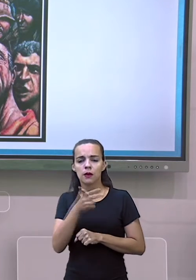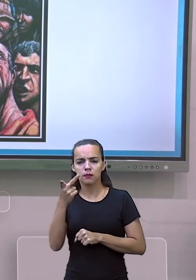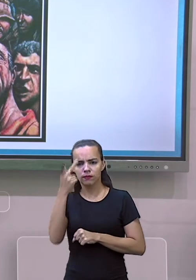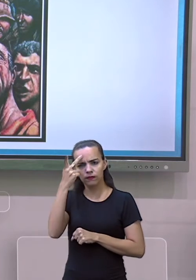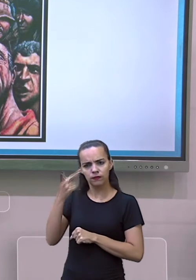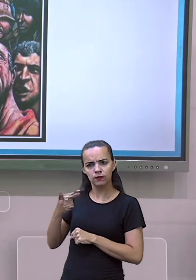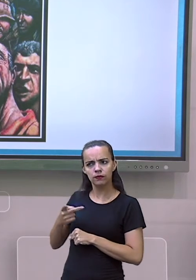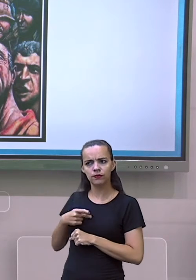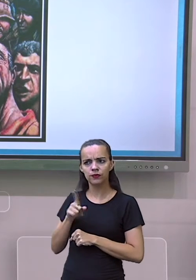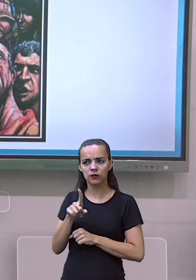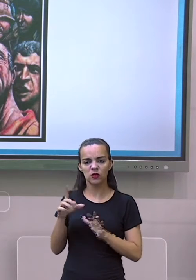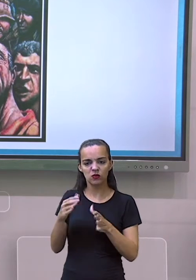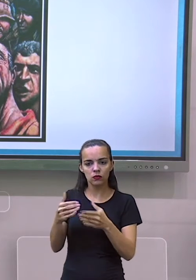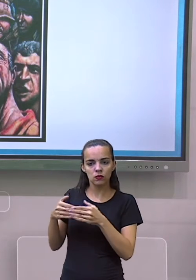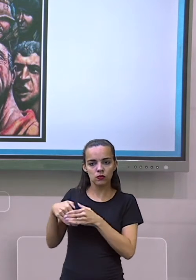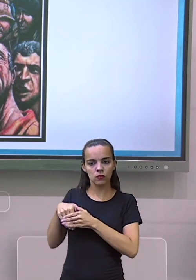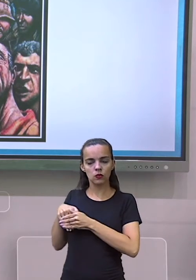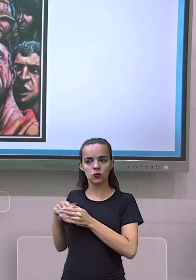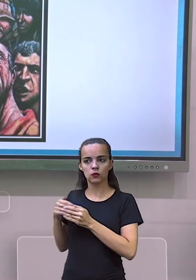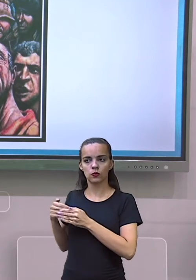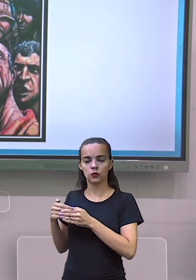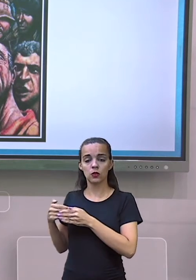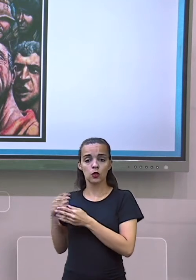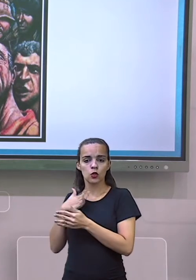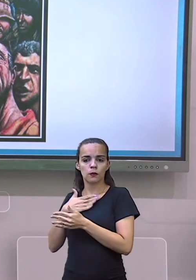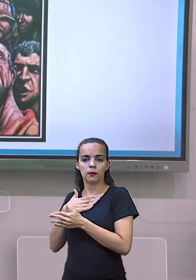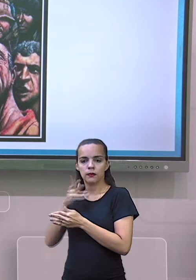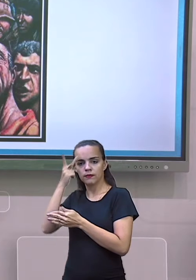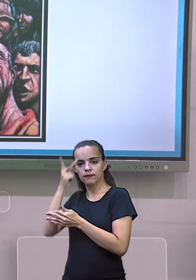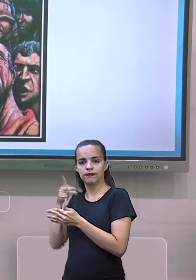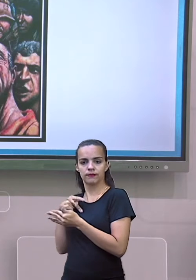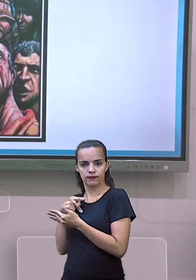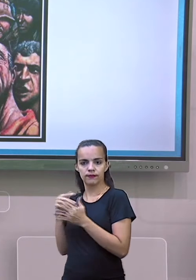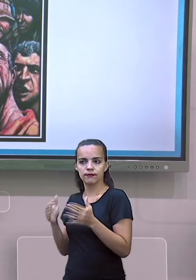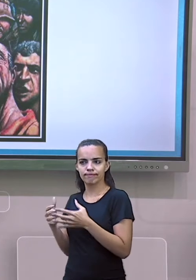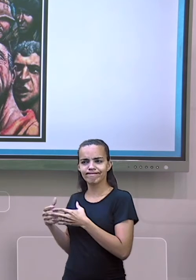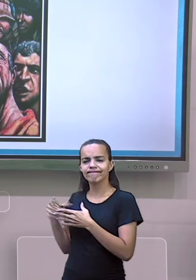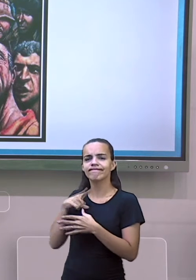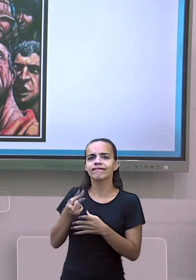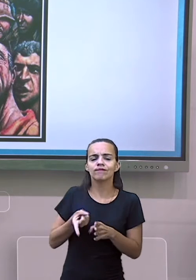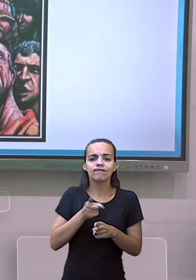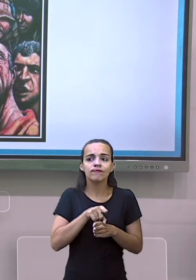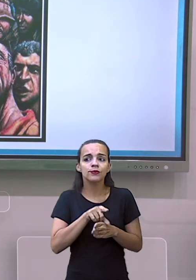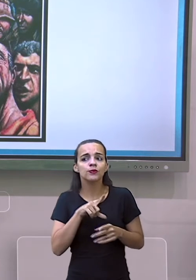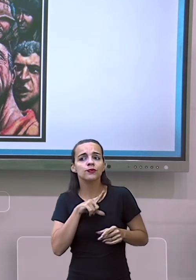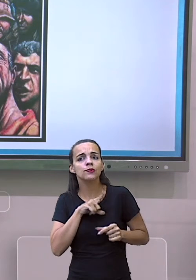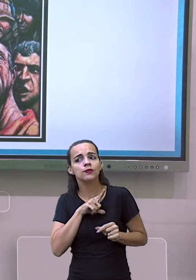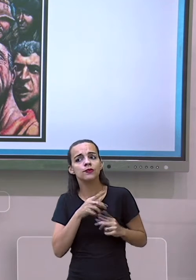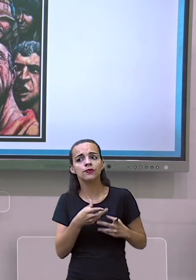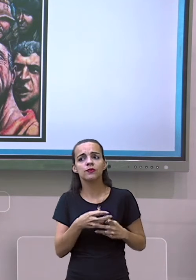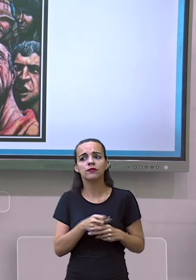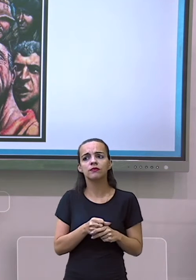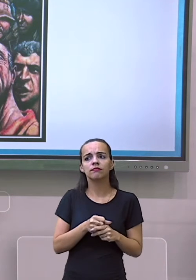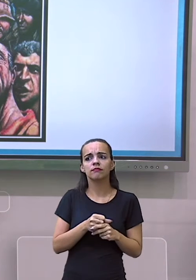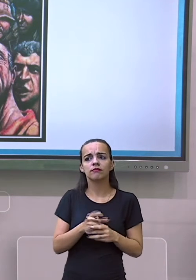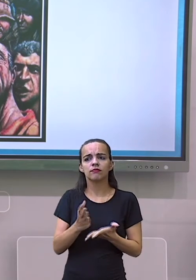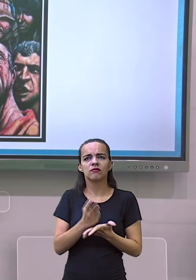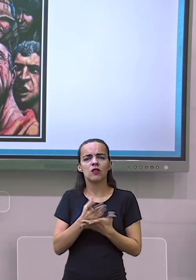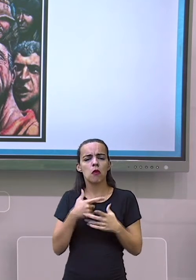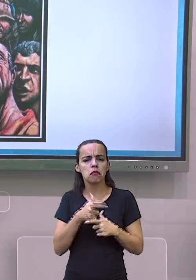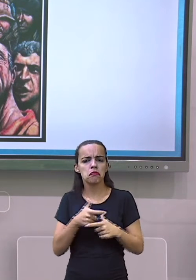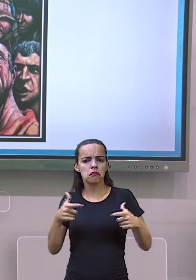oprimido se apresentou principalmente em dois grupos. O burguês, composto por donos dos grandes